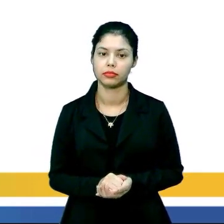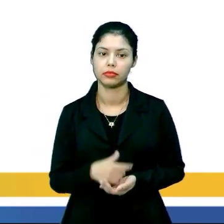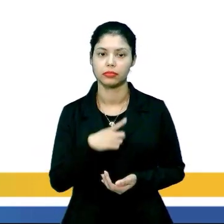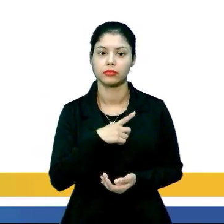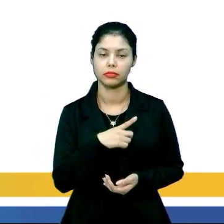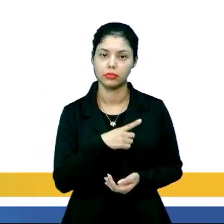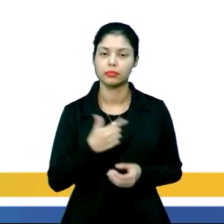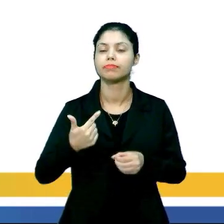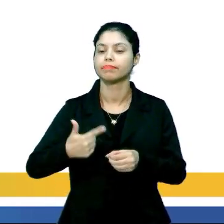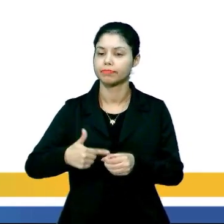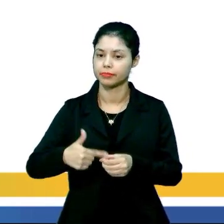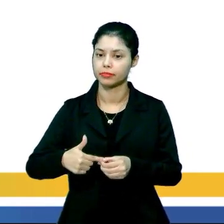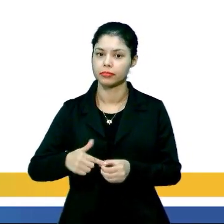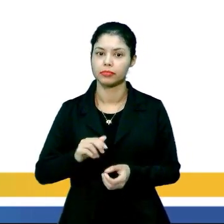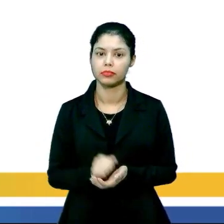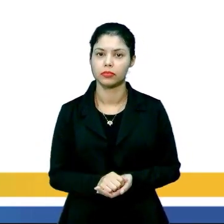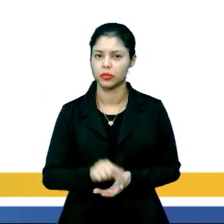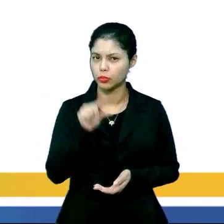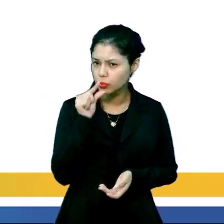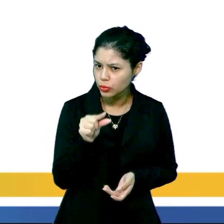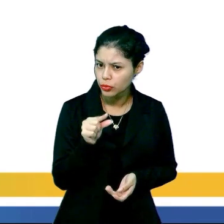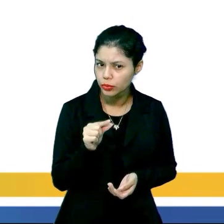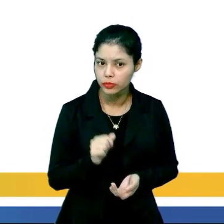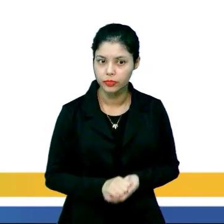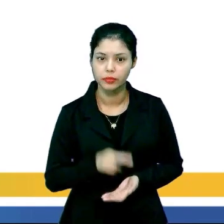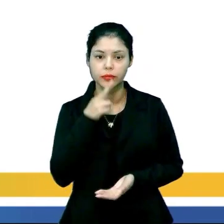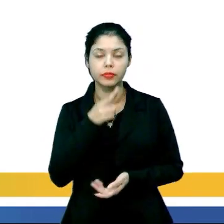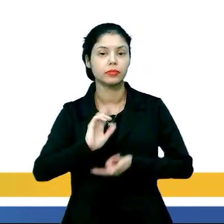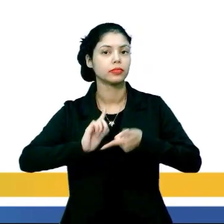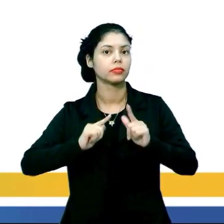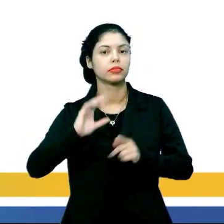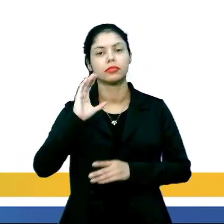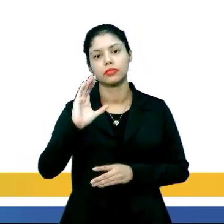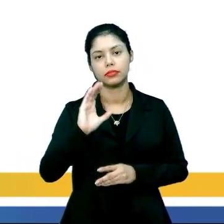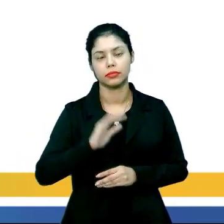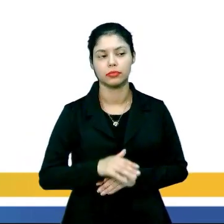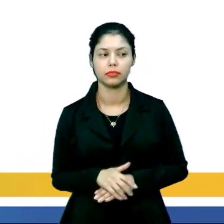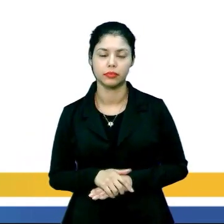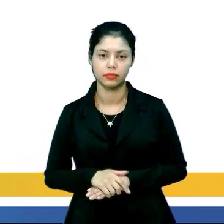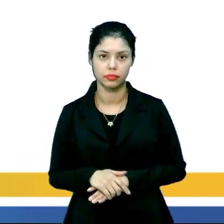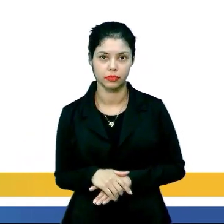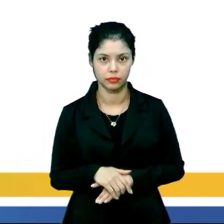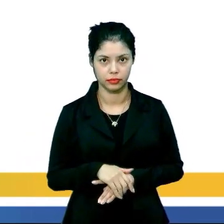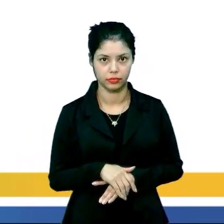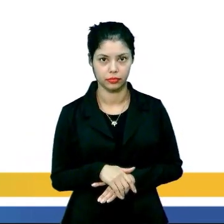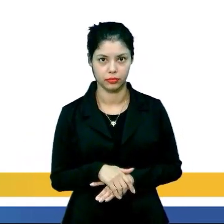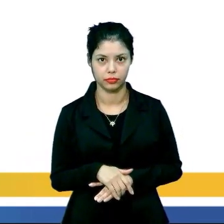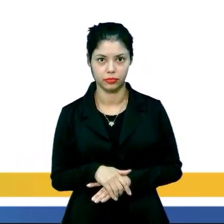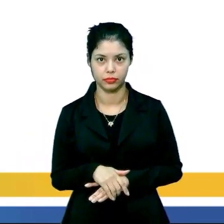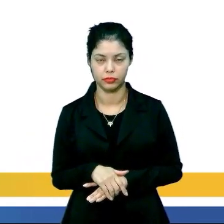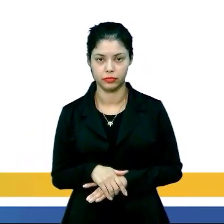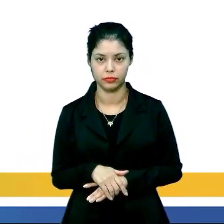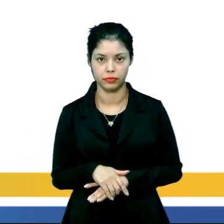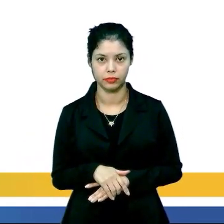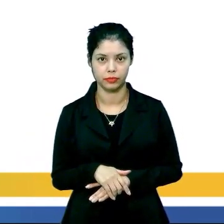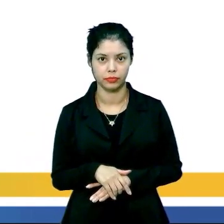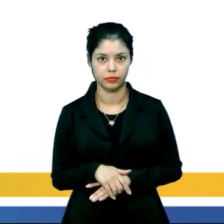tem que reabastecer, o mínimo. Resposta correta é a alternativa